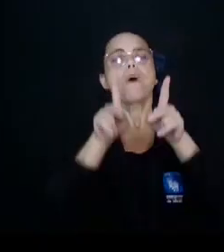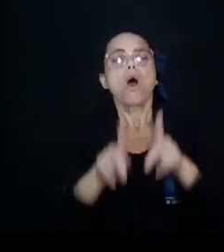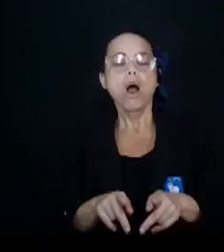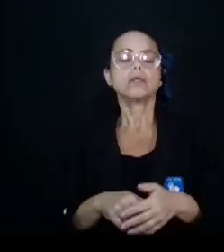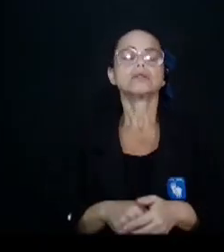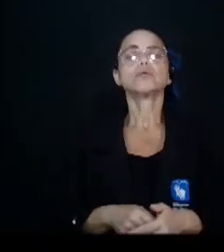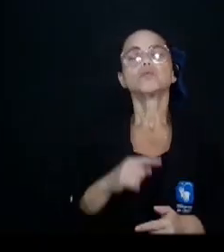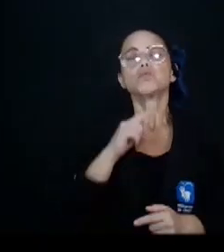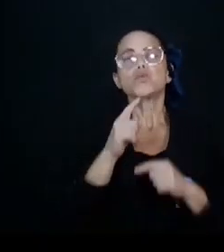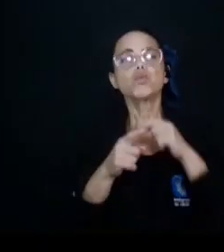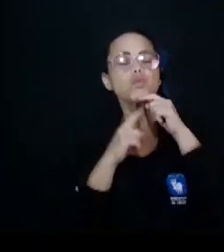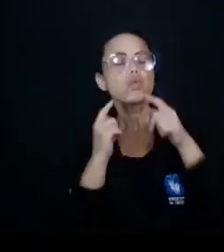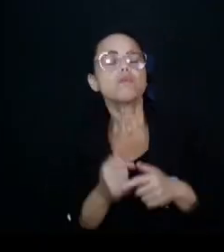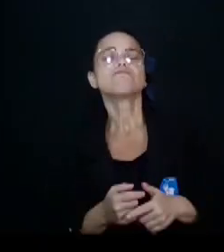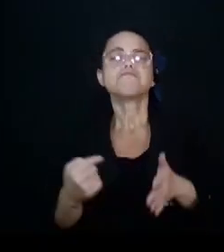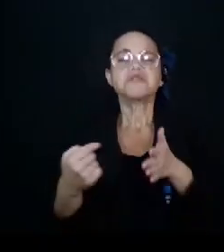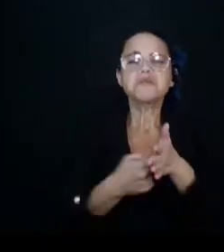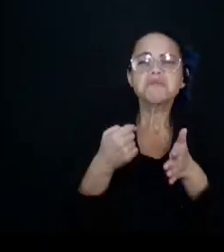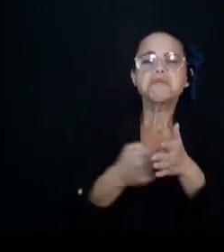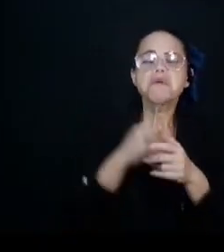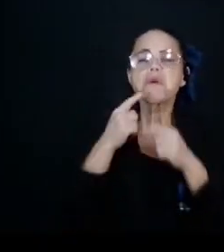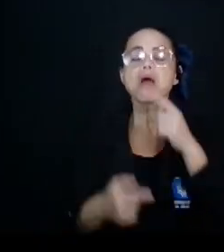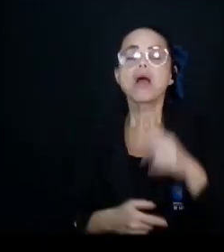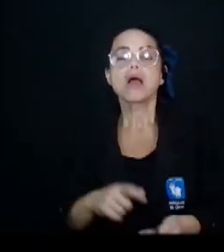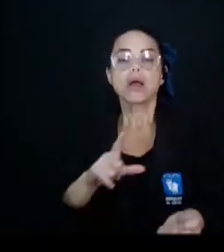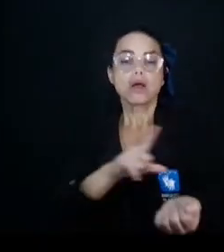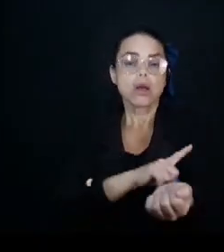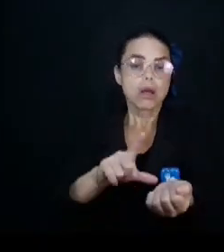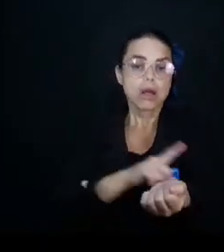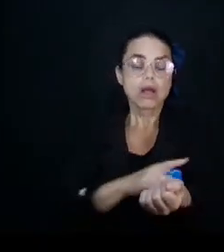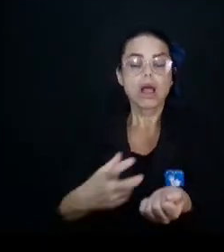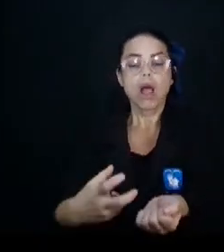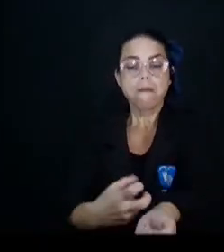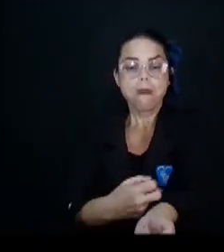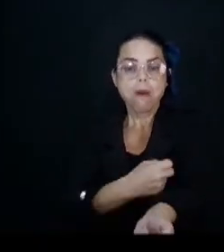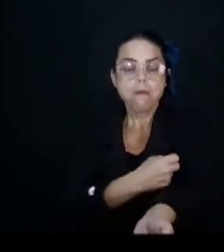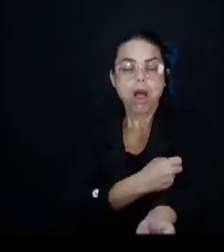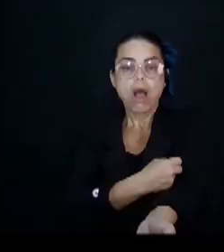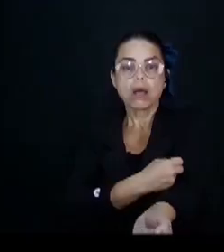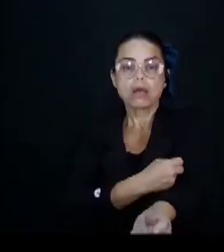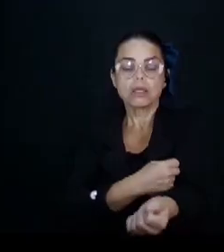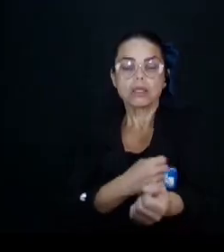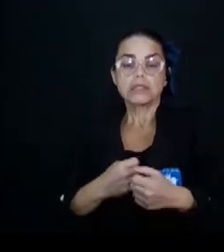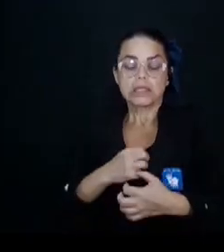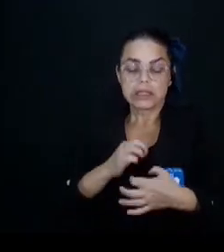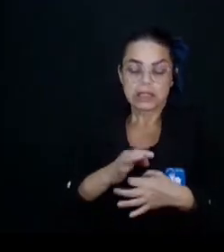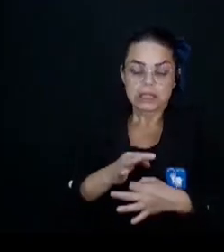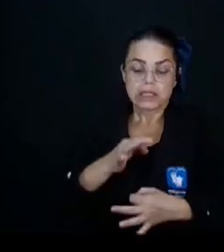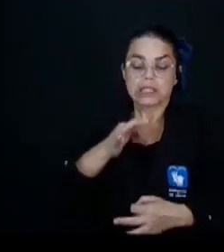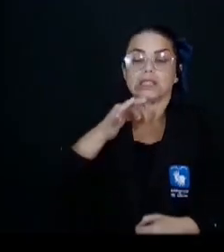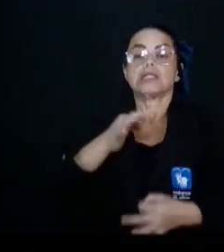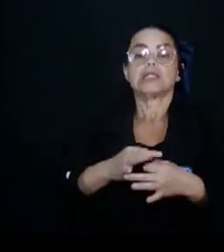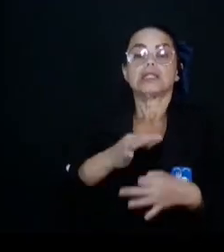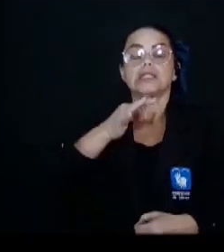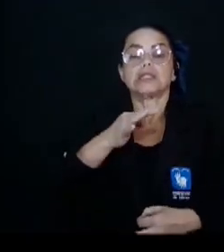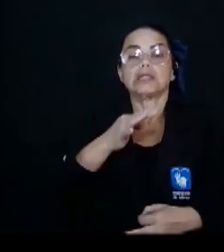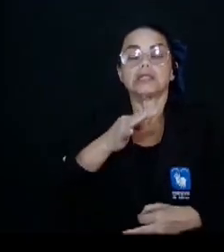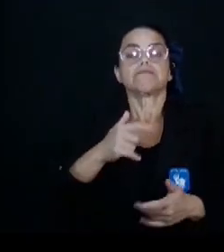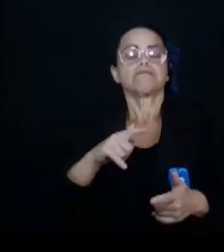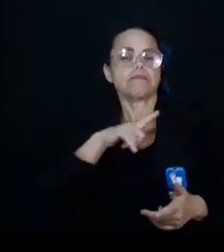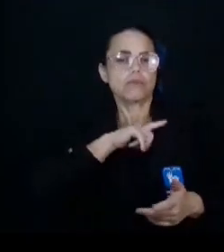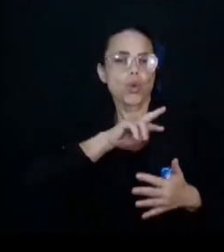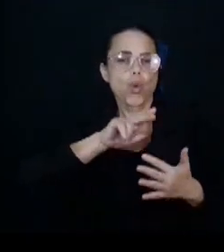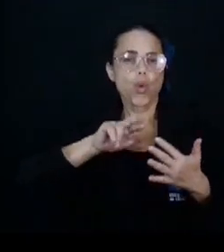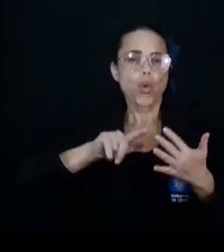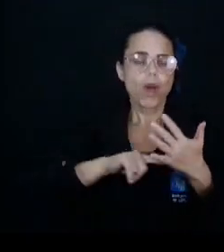na verdade, a leucemia, ela é um câncer da medula óssea, tá? A gente tem alguns subtipos de